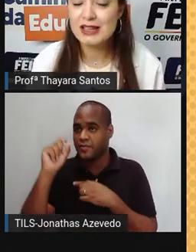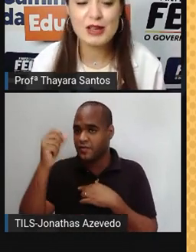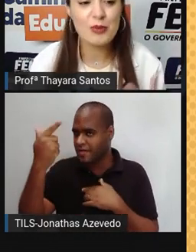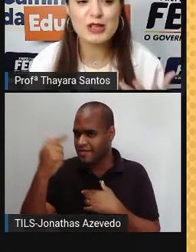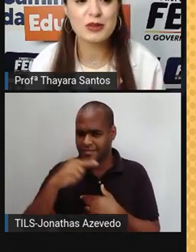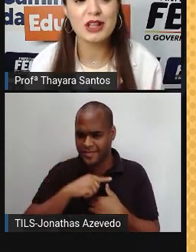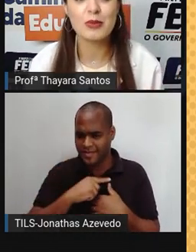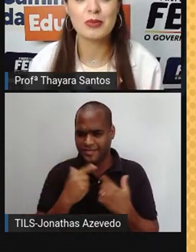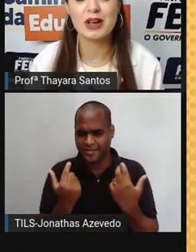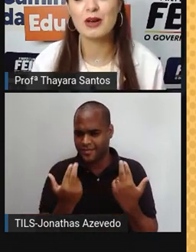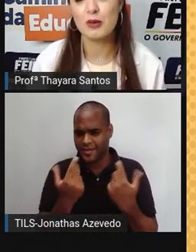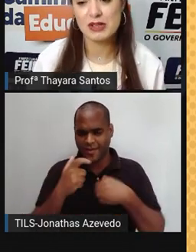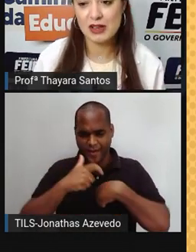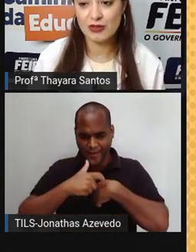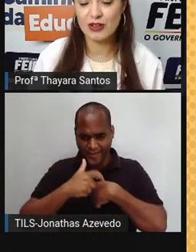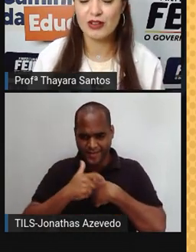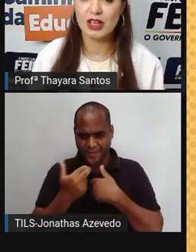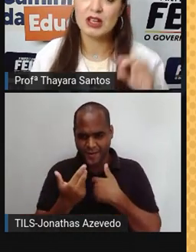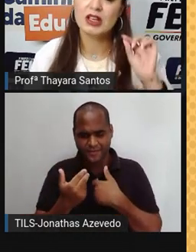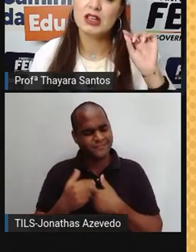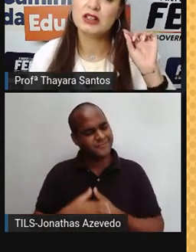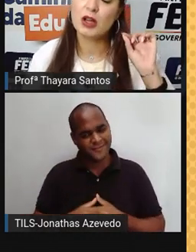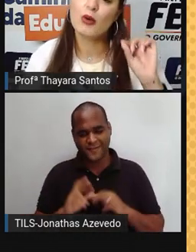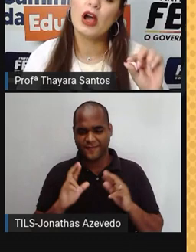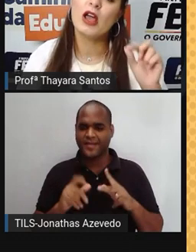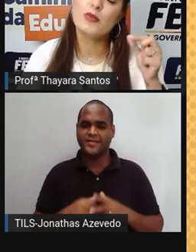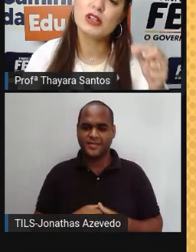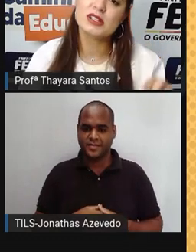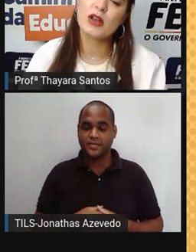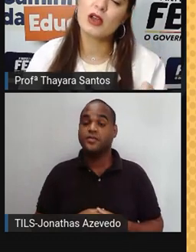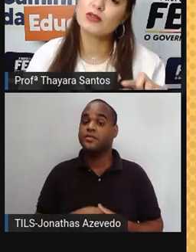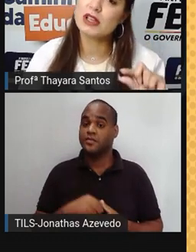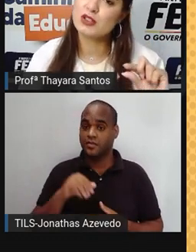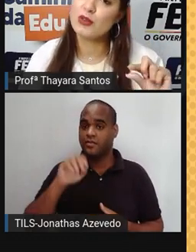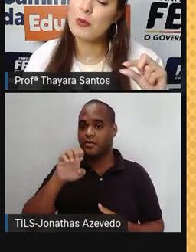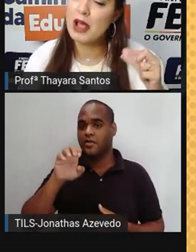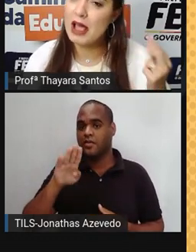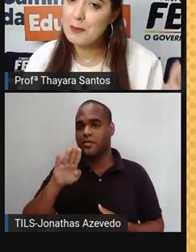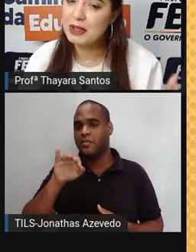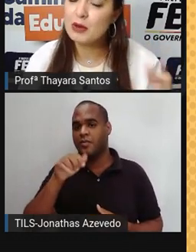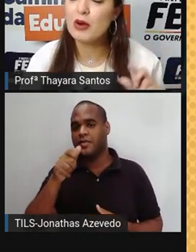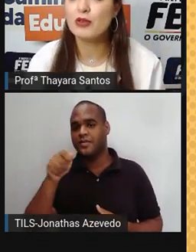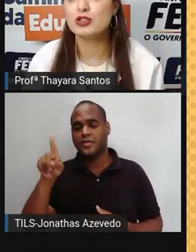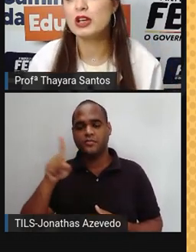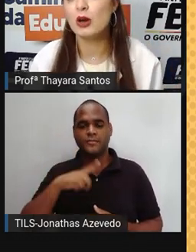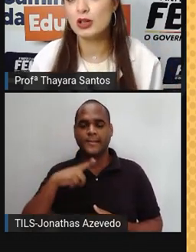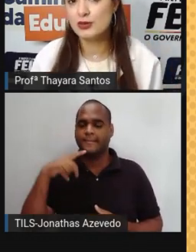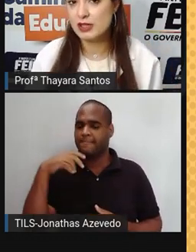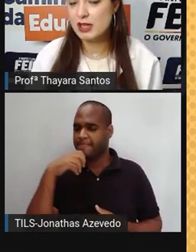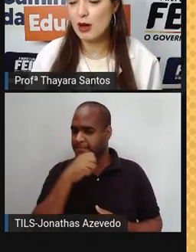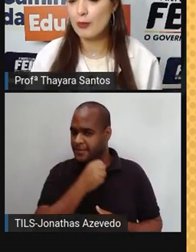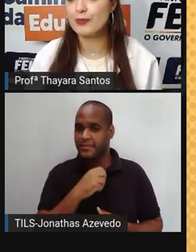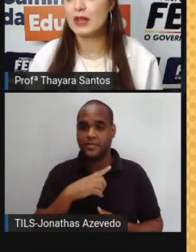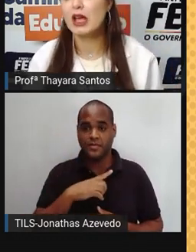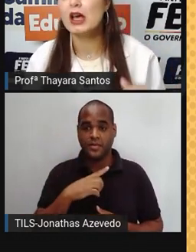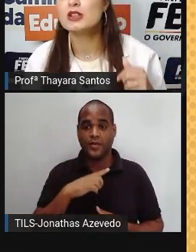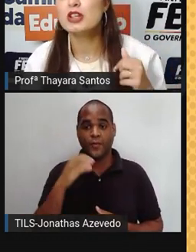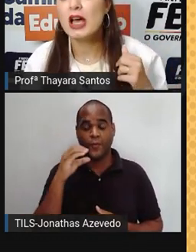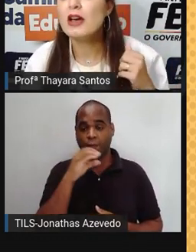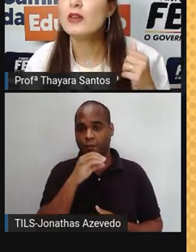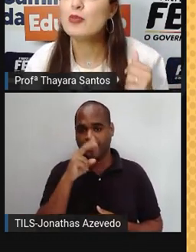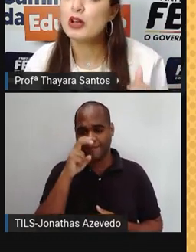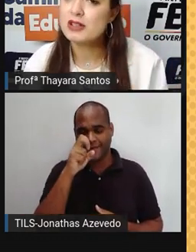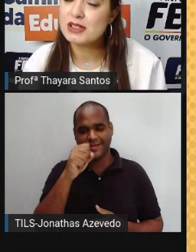sol não ia ser o mesmo tempo para ela começar a ferver então a ebulição ela acontece de forma rápida com a fonte de calor artificial